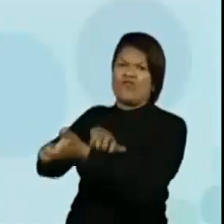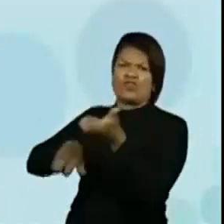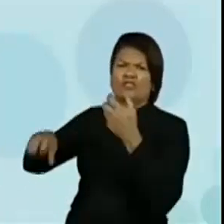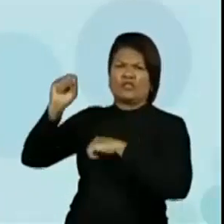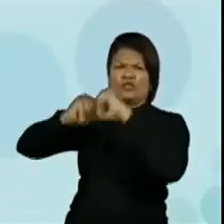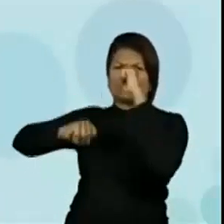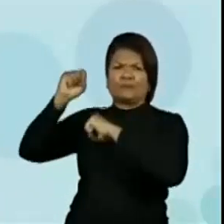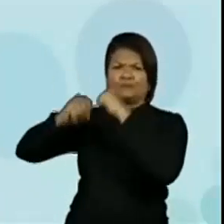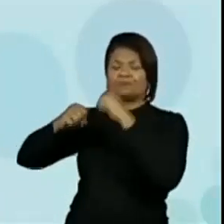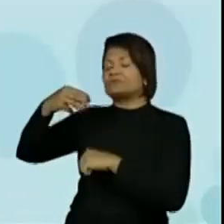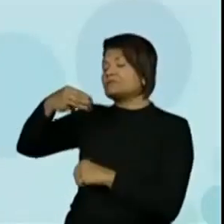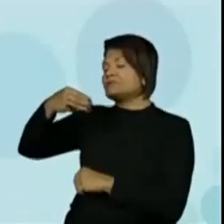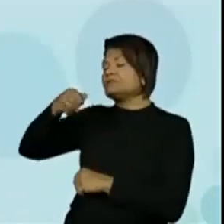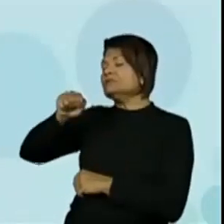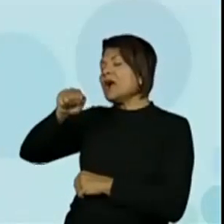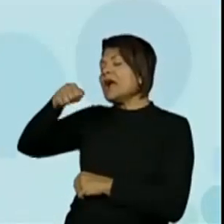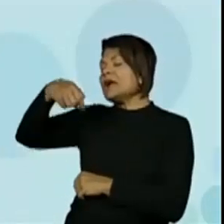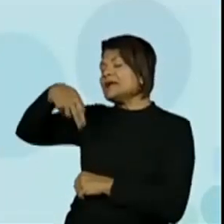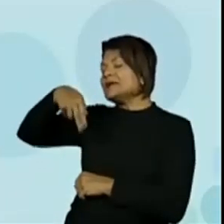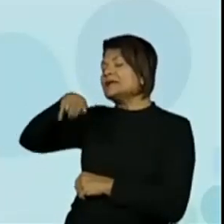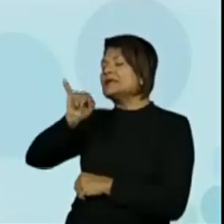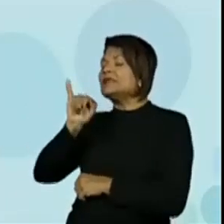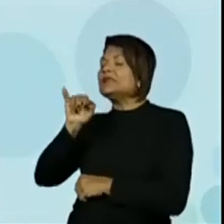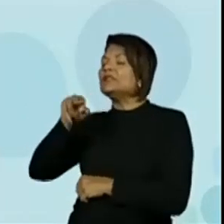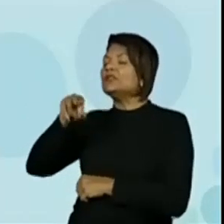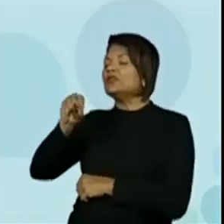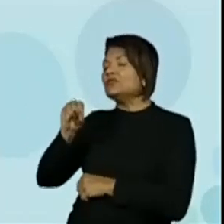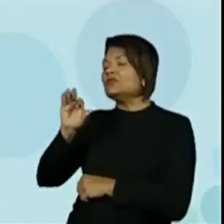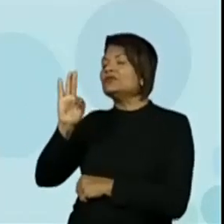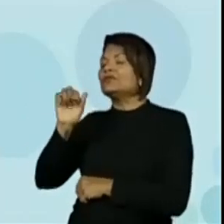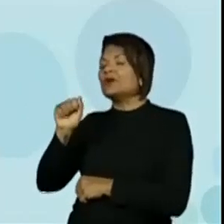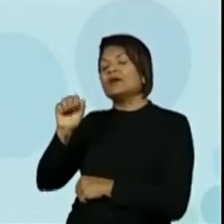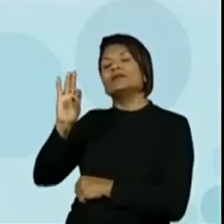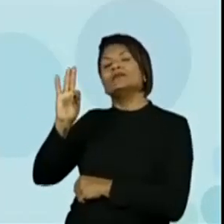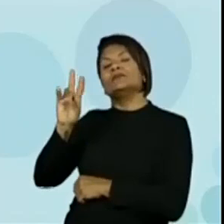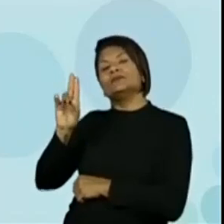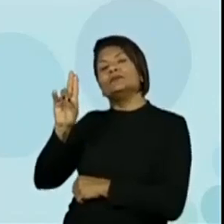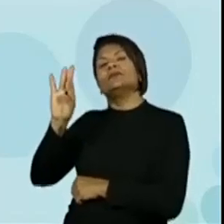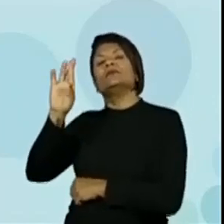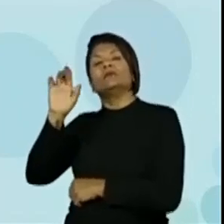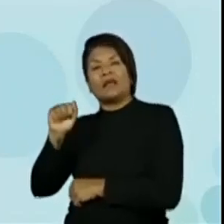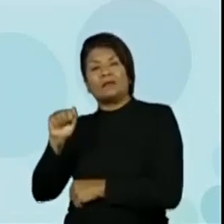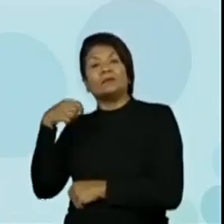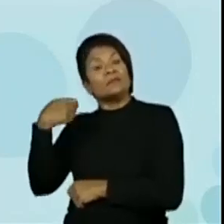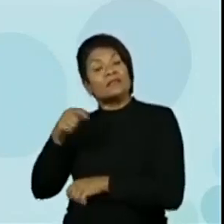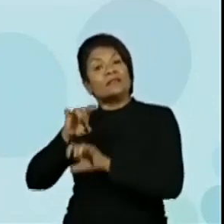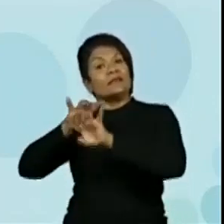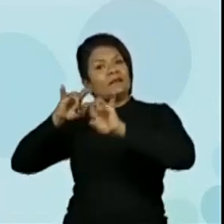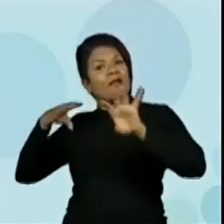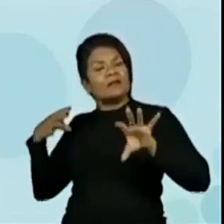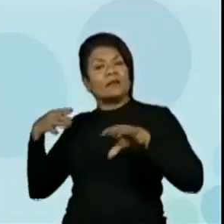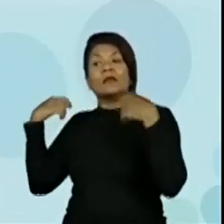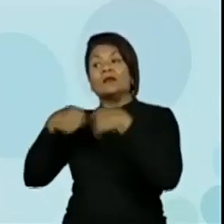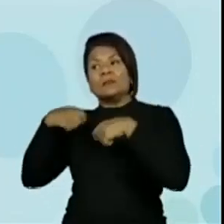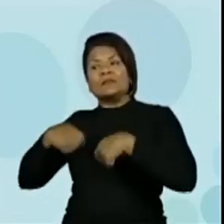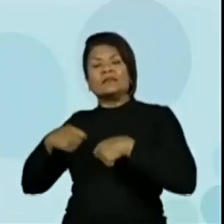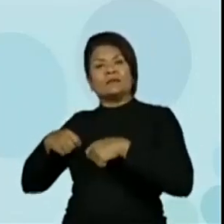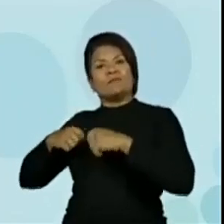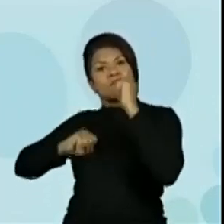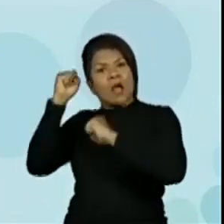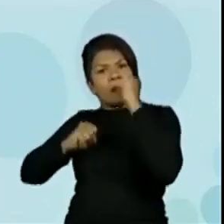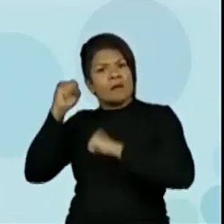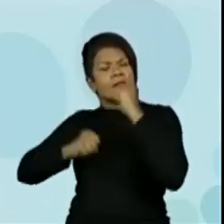Revolução Industrial. A entrada das máquinas no sistema produtivo. Percebam, A partir da